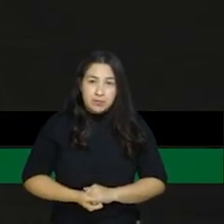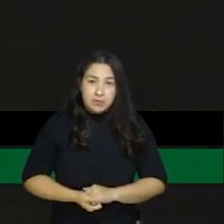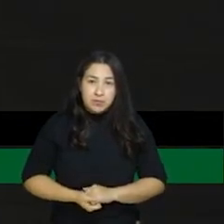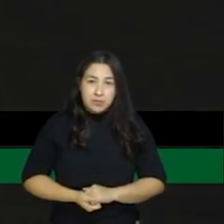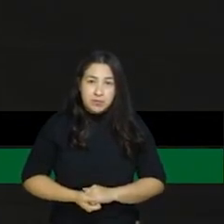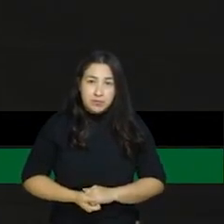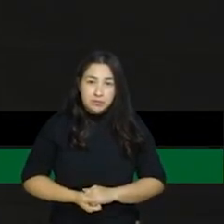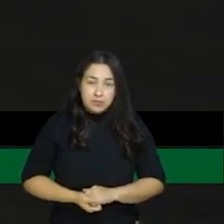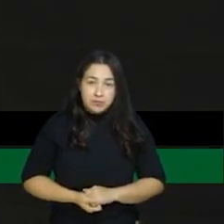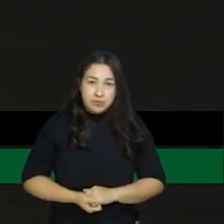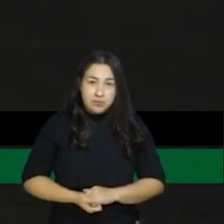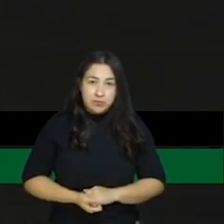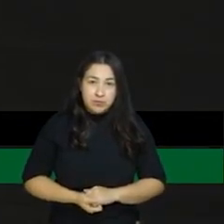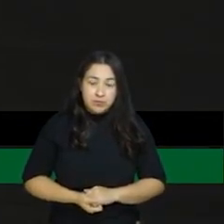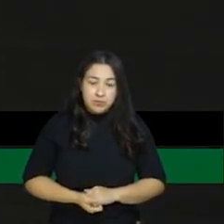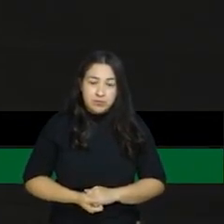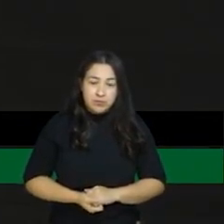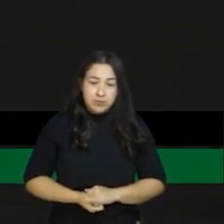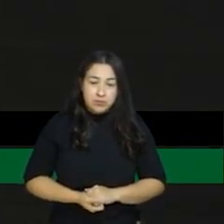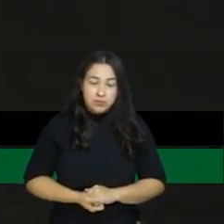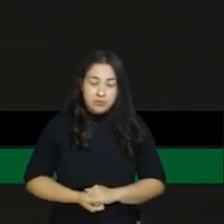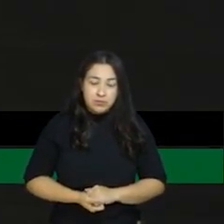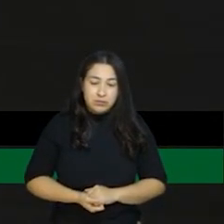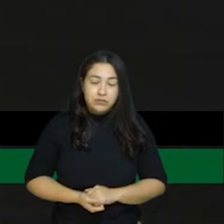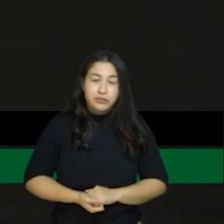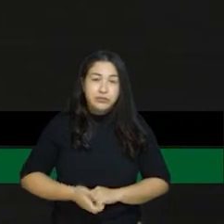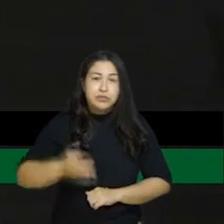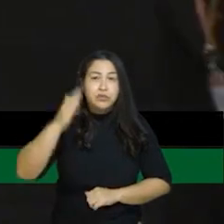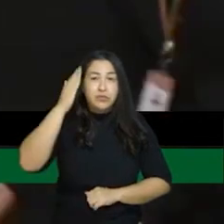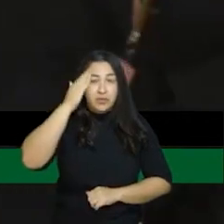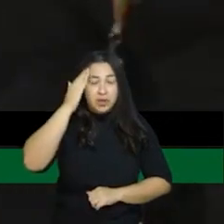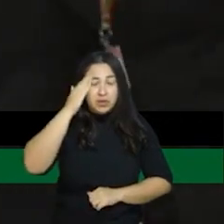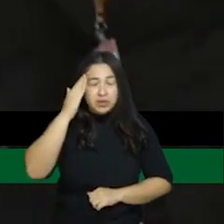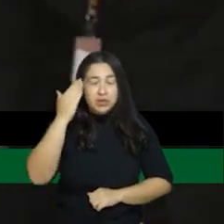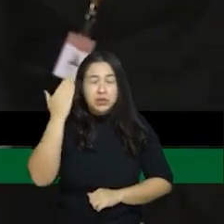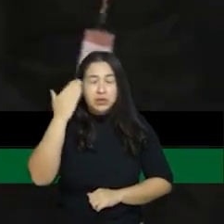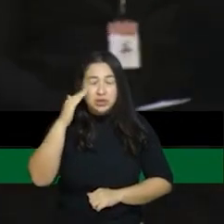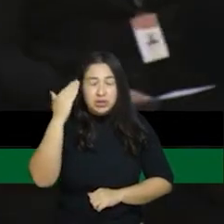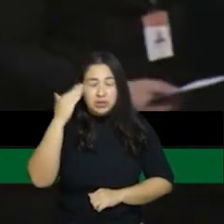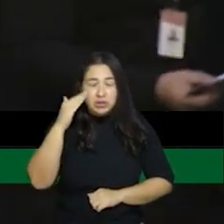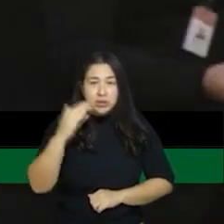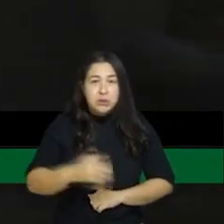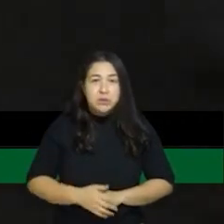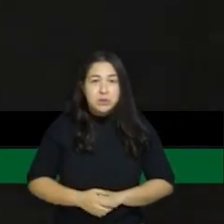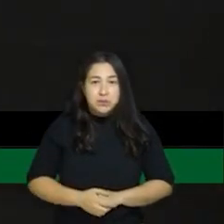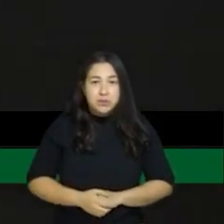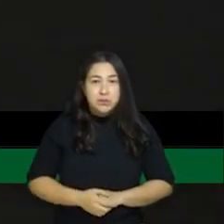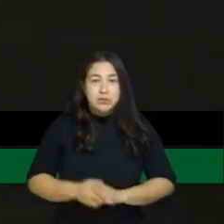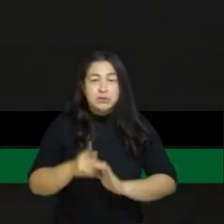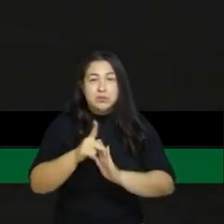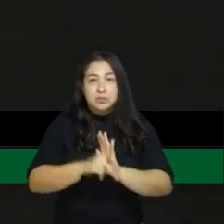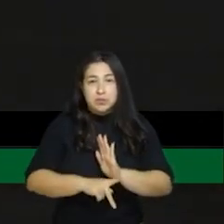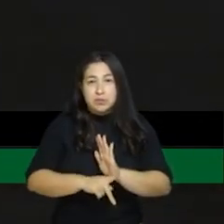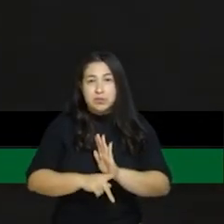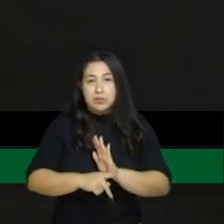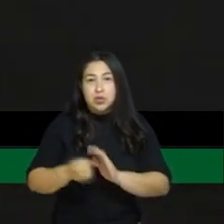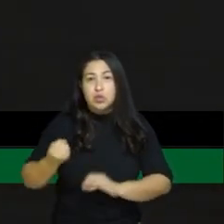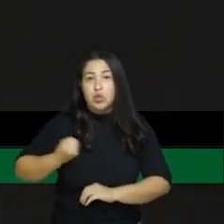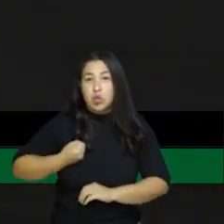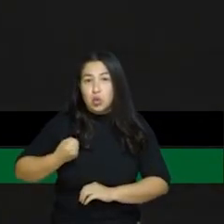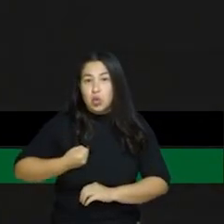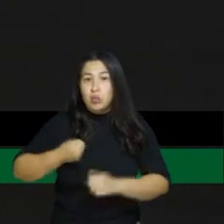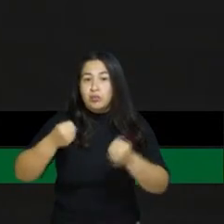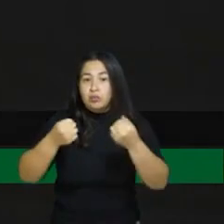E eu entendo e compreendo, através do projeto que eu vou falar um pouquinho depois, eu queria chamar a atenção verdadeiramente para vocês esses números, vamos falar um pouquinho